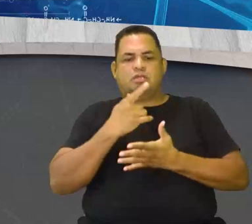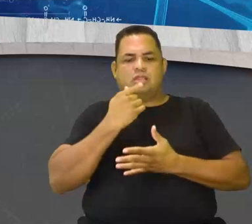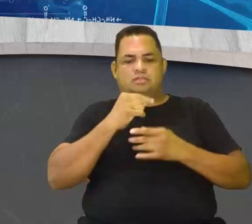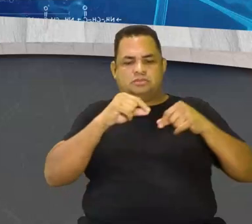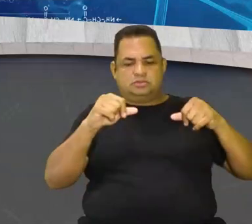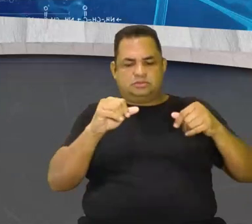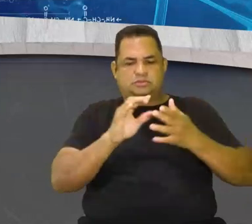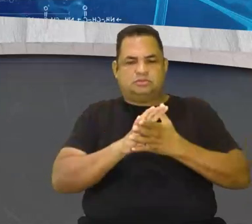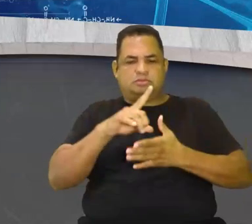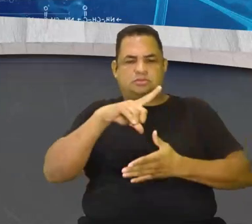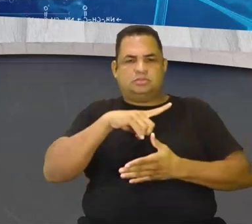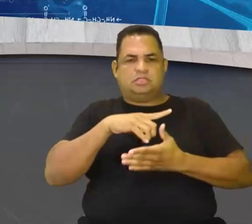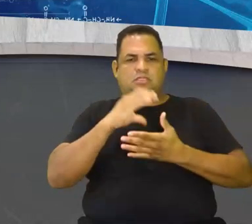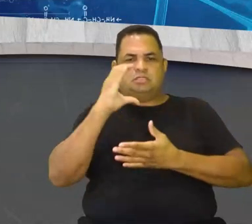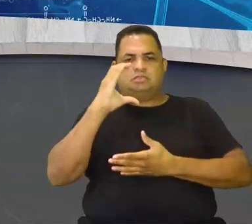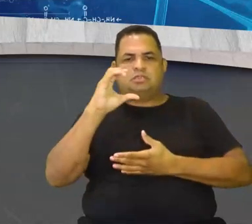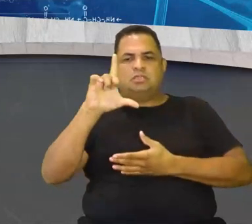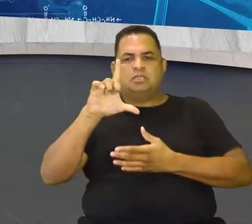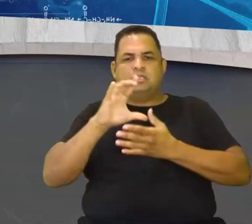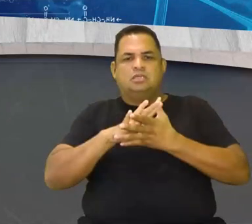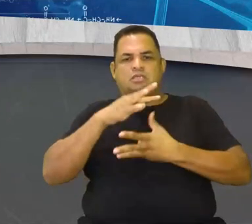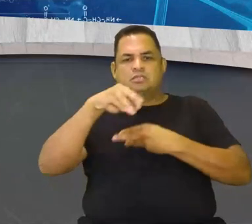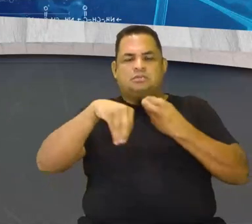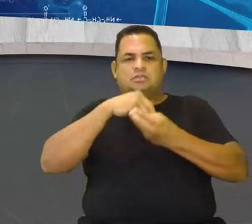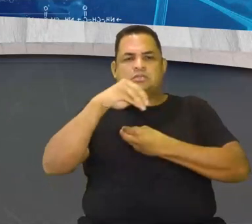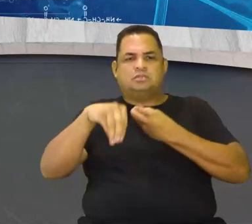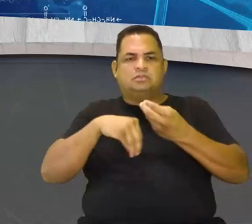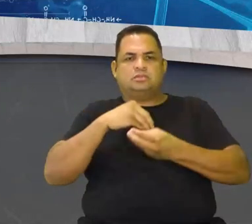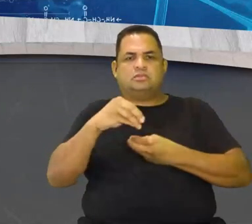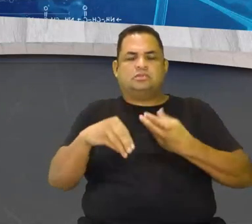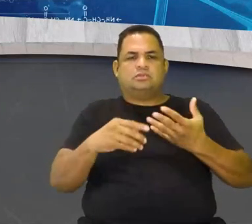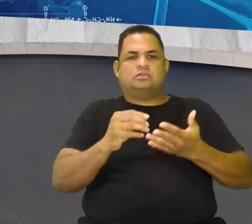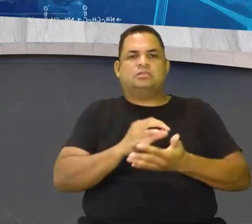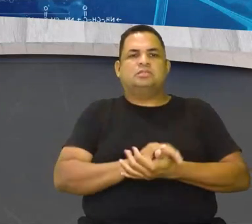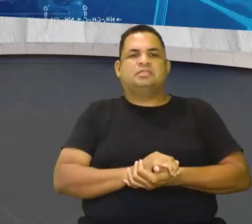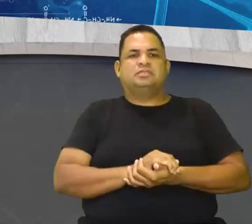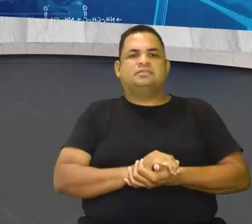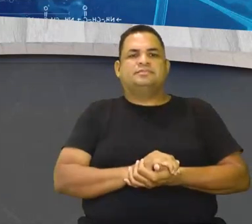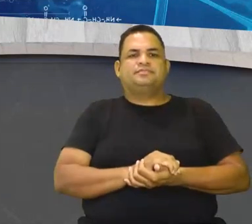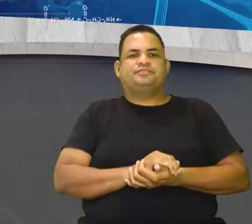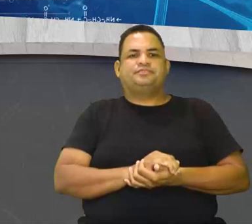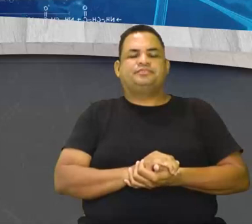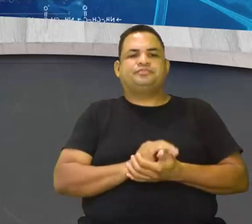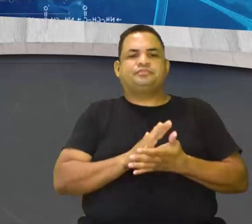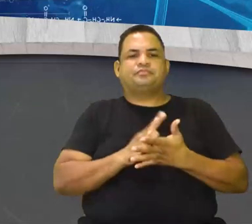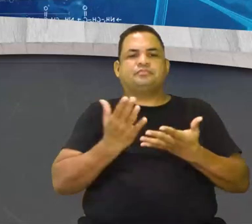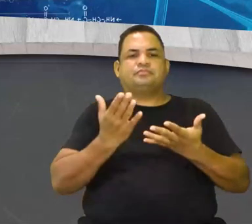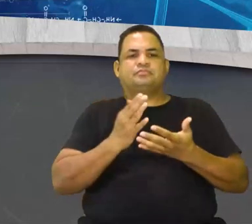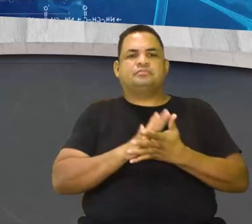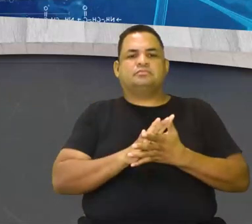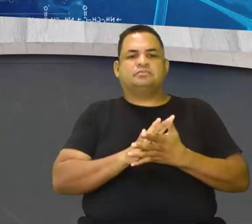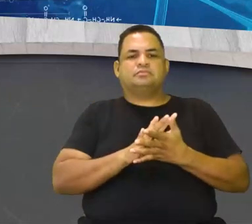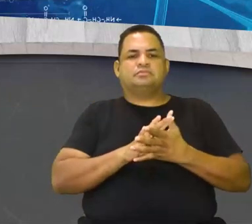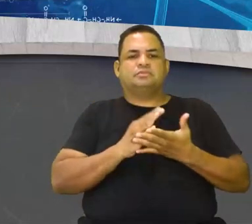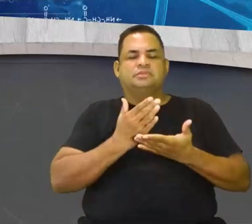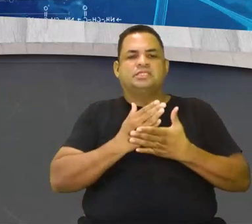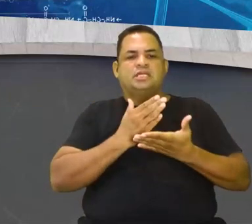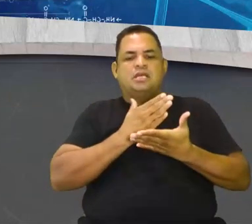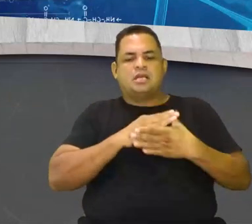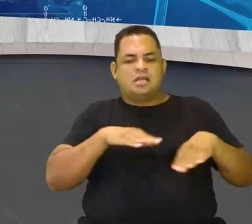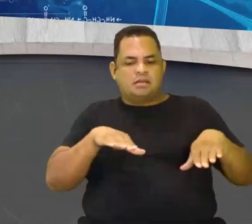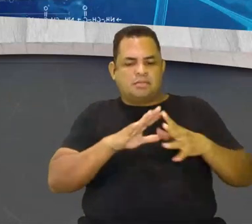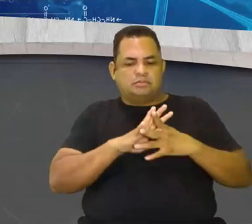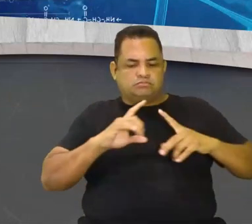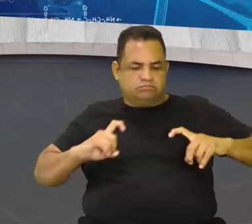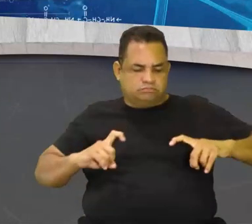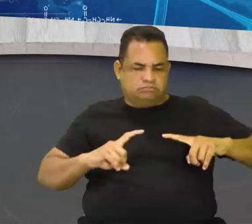tem cloro na composição. E por ter cloro na composição, ele, cloro, mata os micro-organismos, por